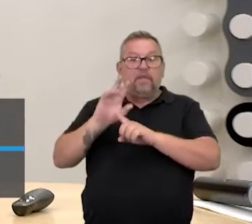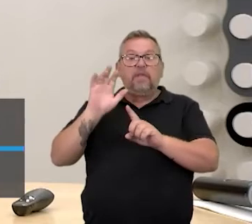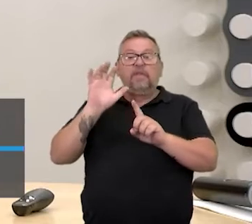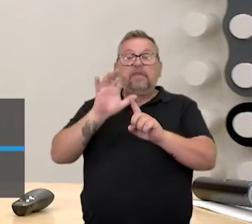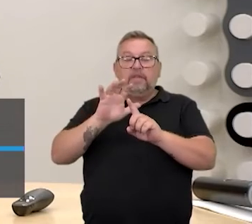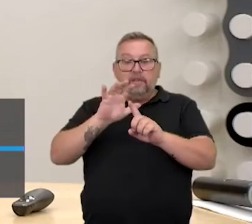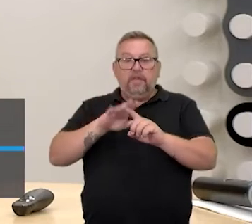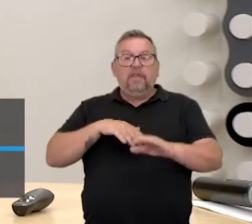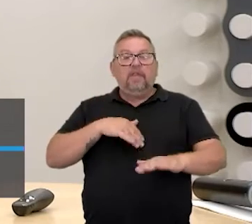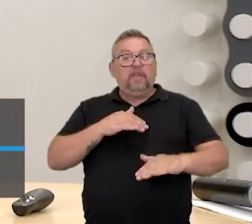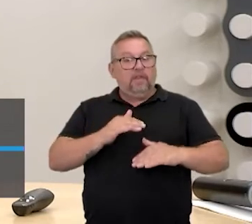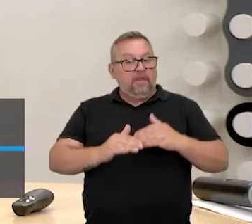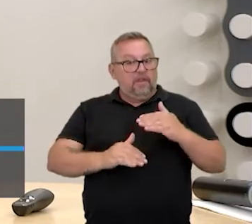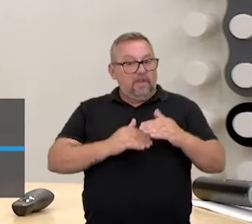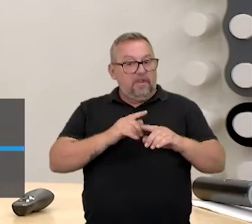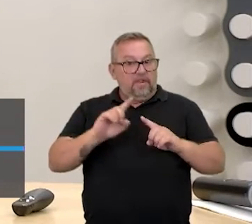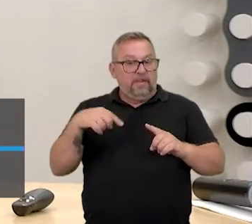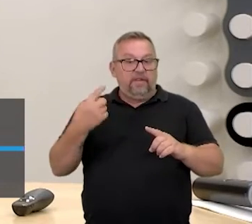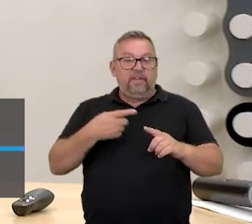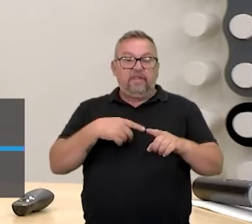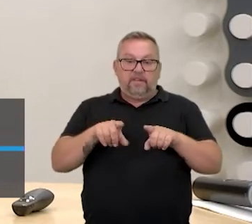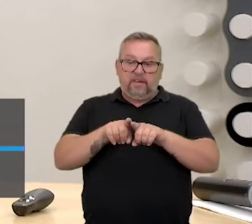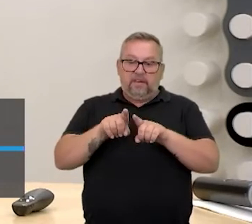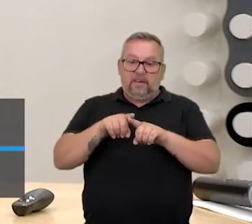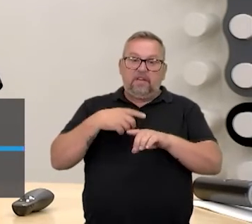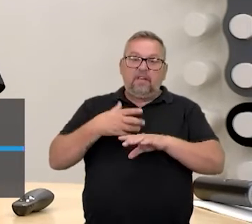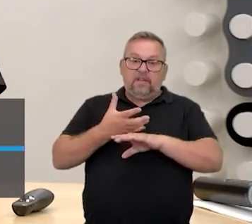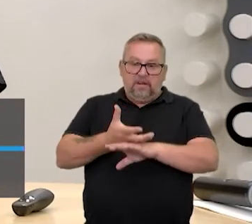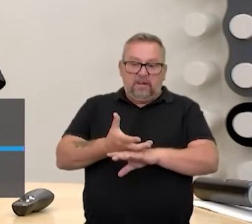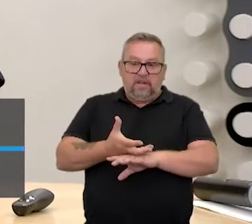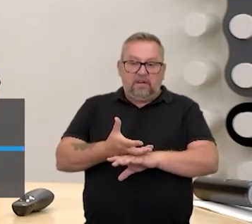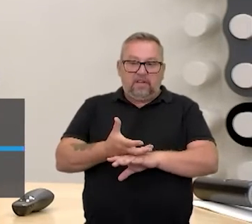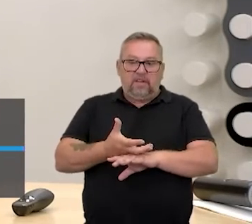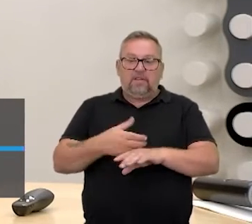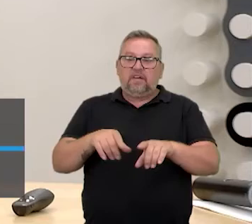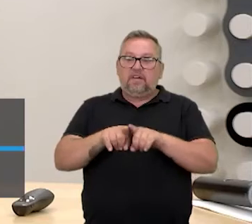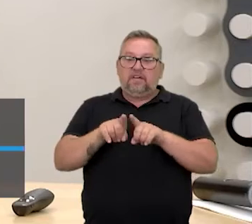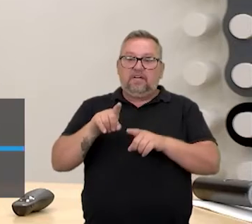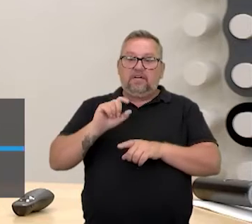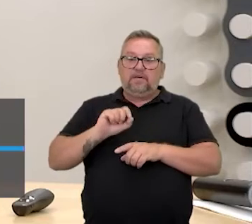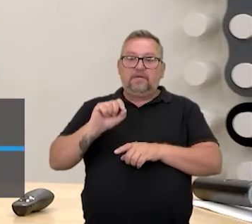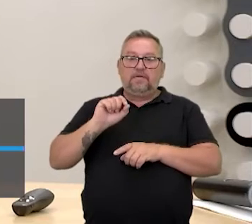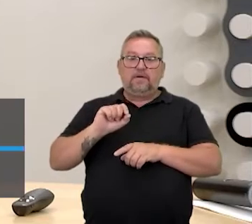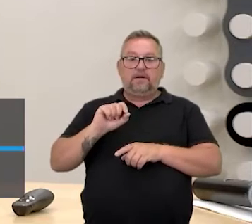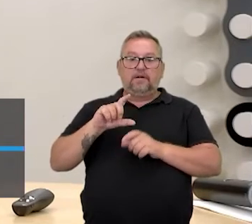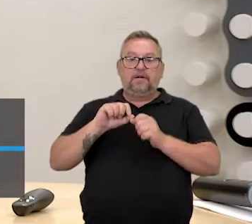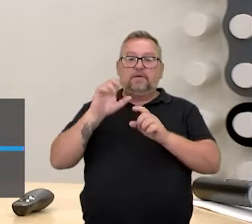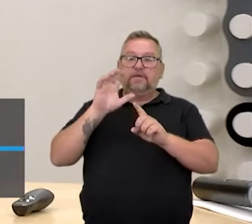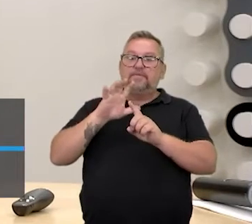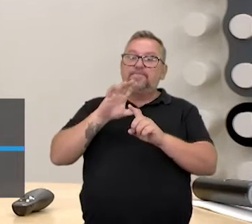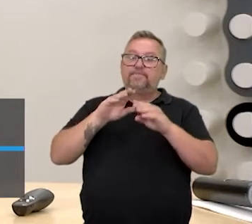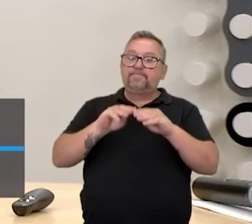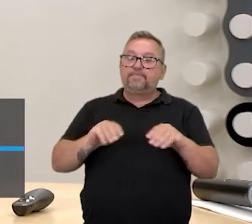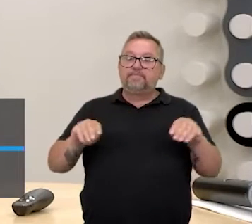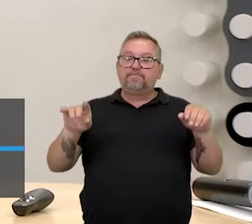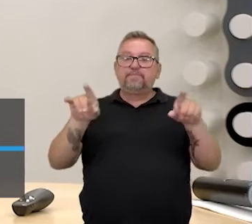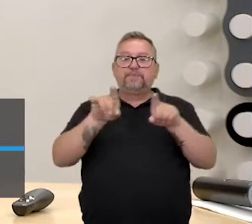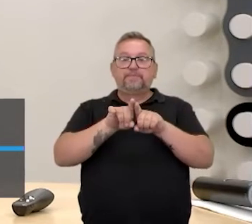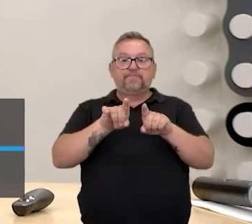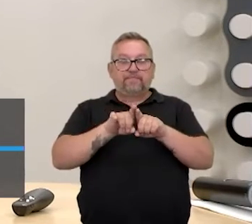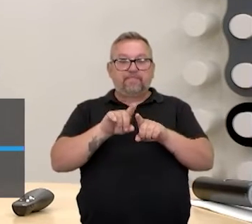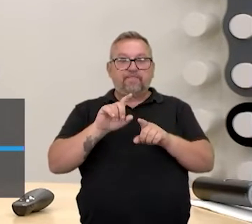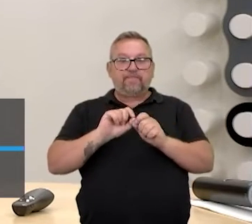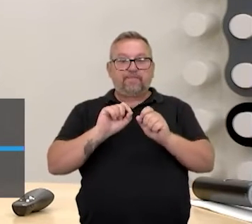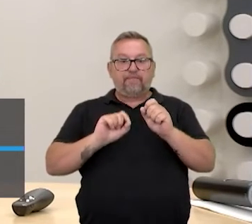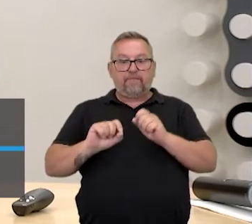nesse processo que nós temos, né, de desertificação. E, logicamente, afeta o solo, também afeta